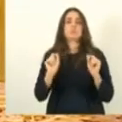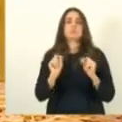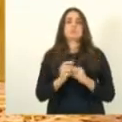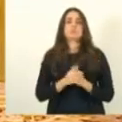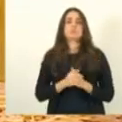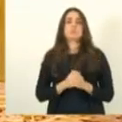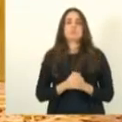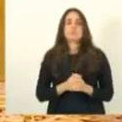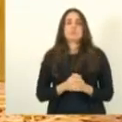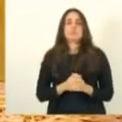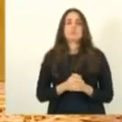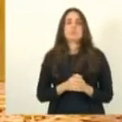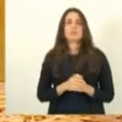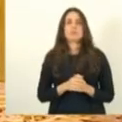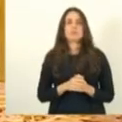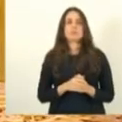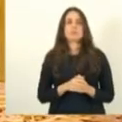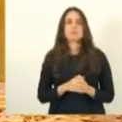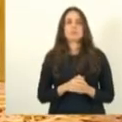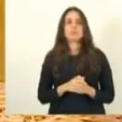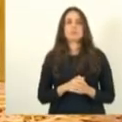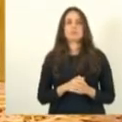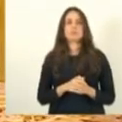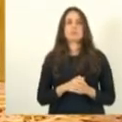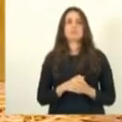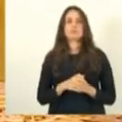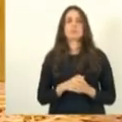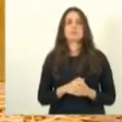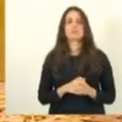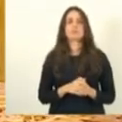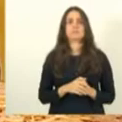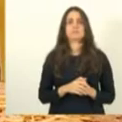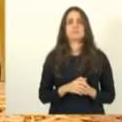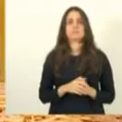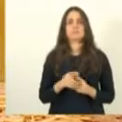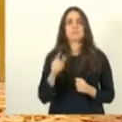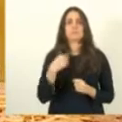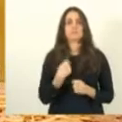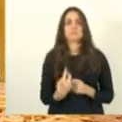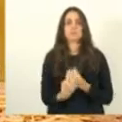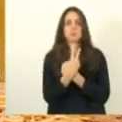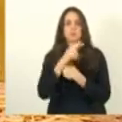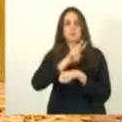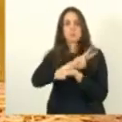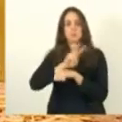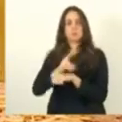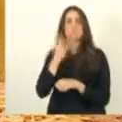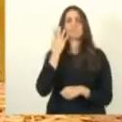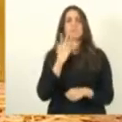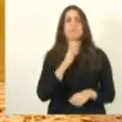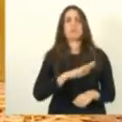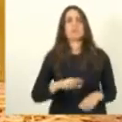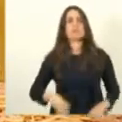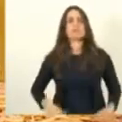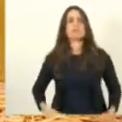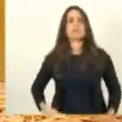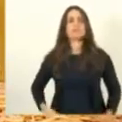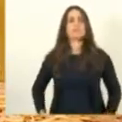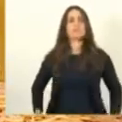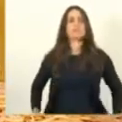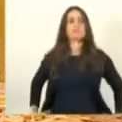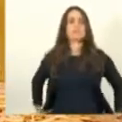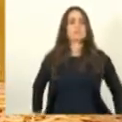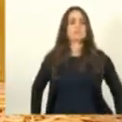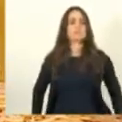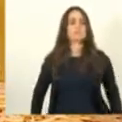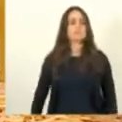e não precisa ser guarda de proteções aquelas crianças para